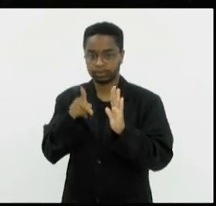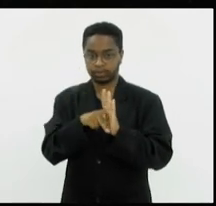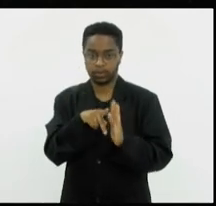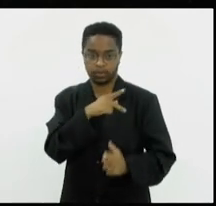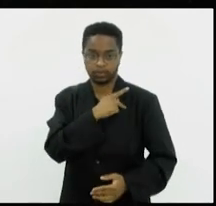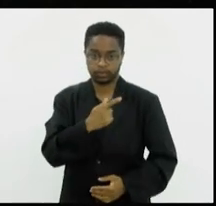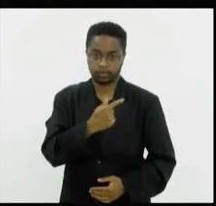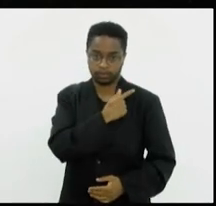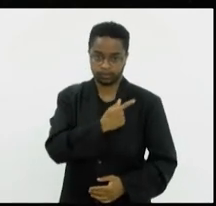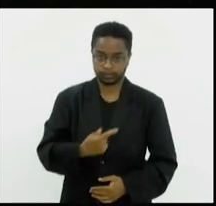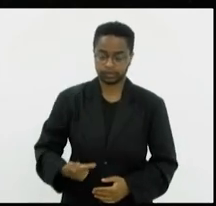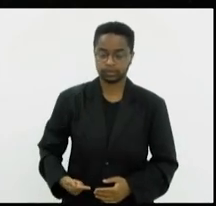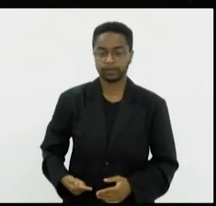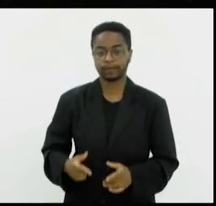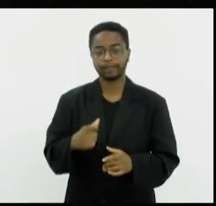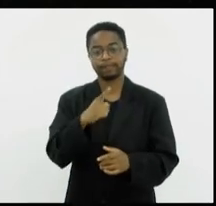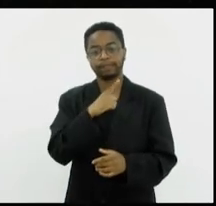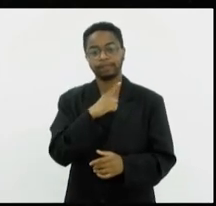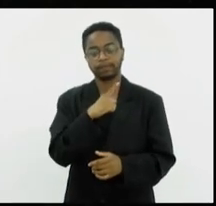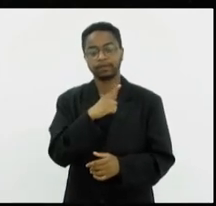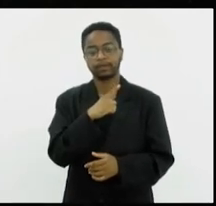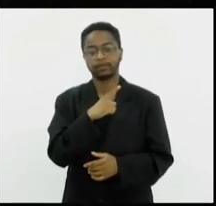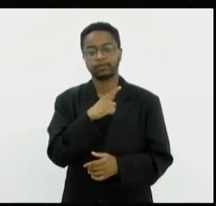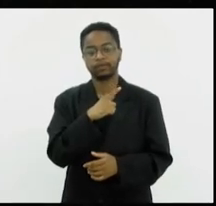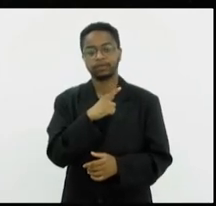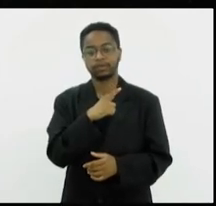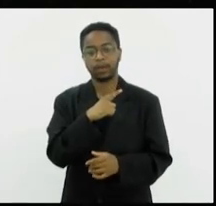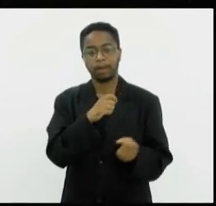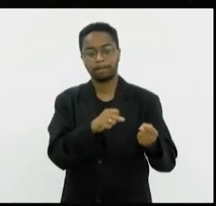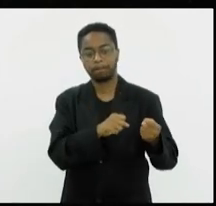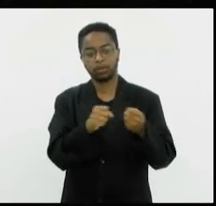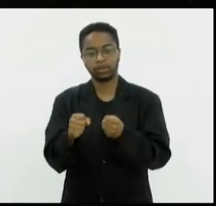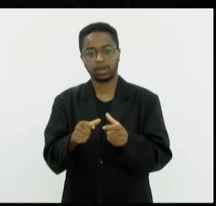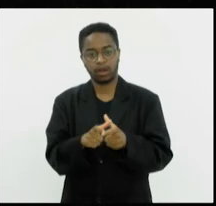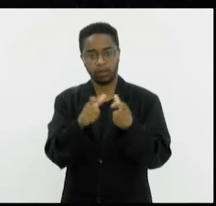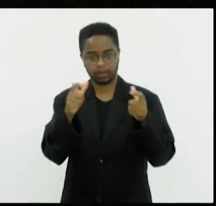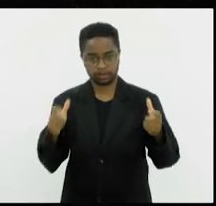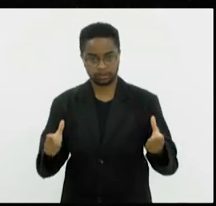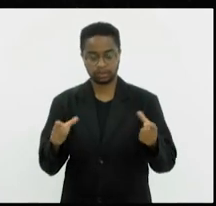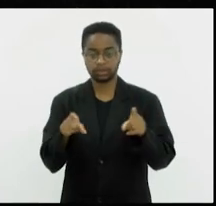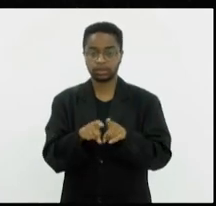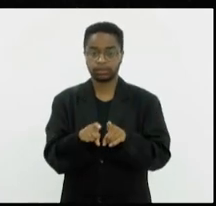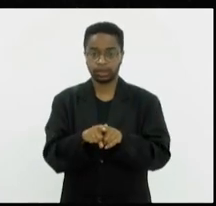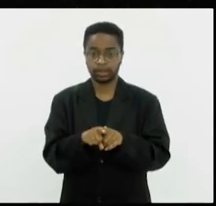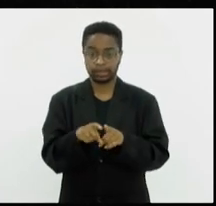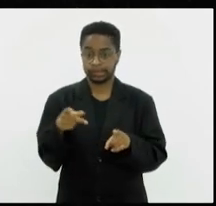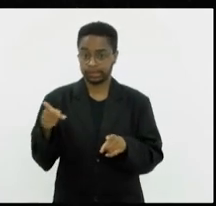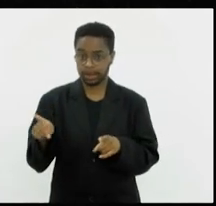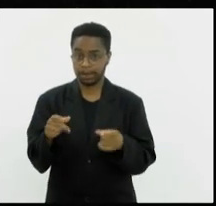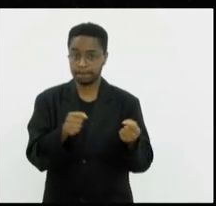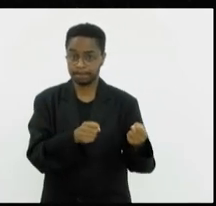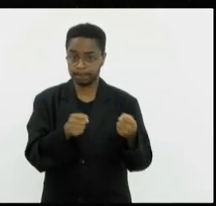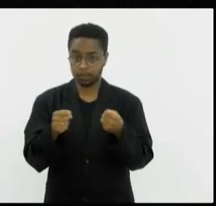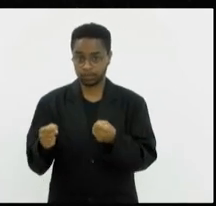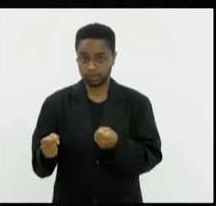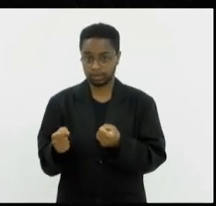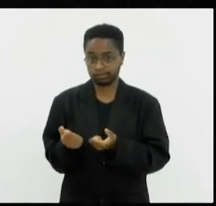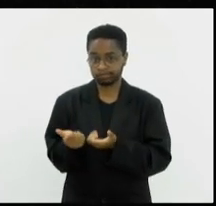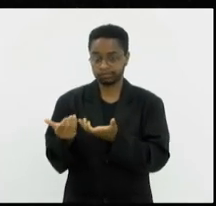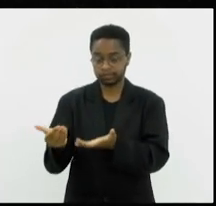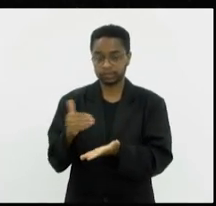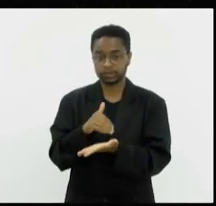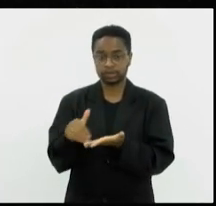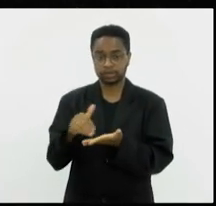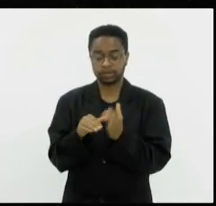eh teve ampliados os seus poderes e dentre os poderes concedidos ao secretário de